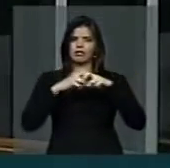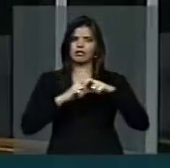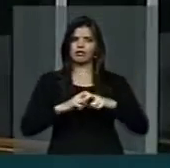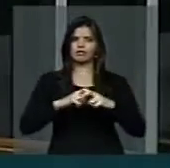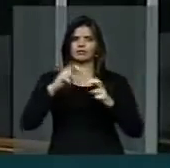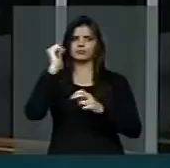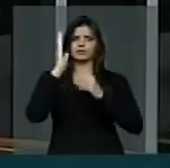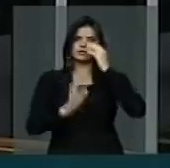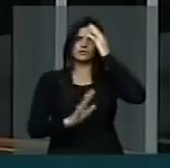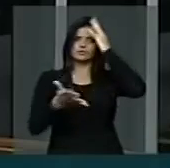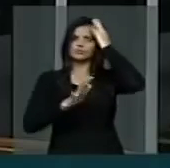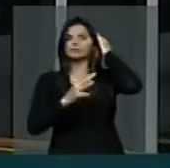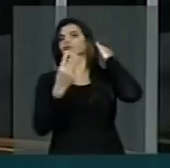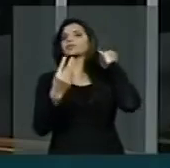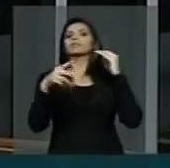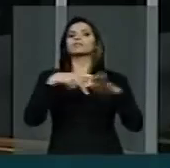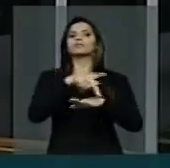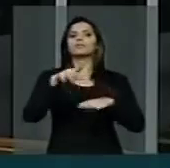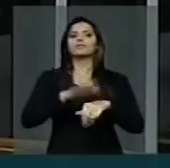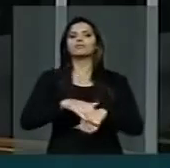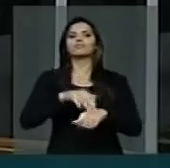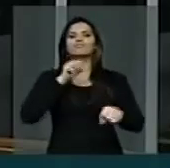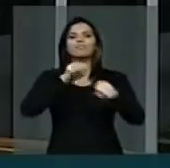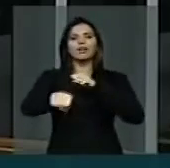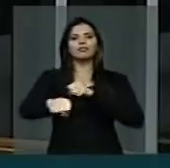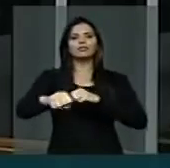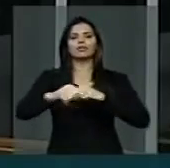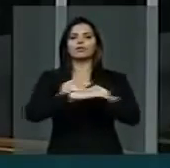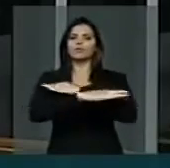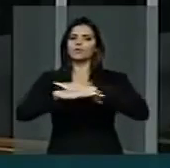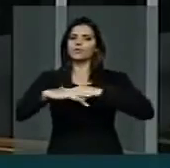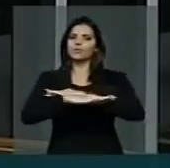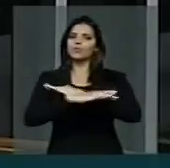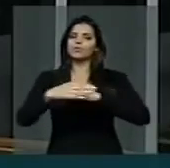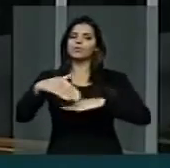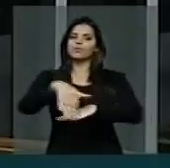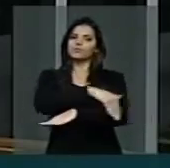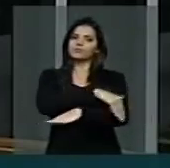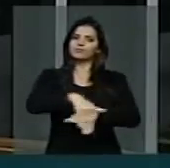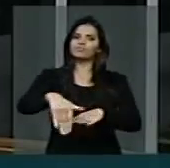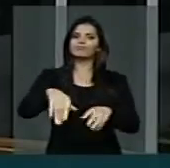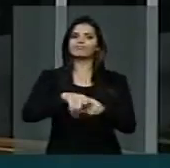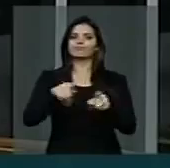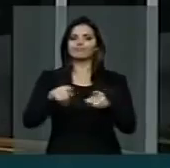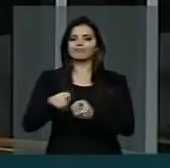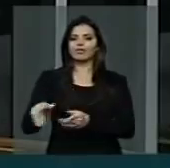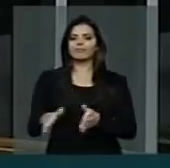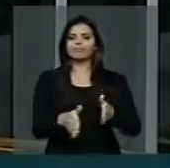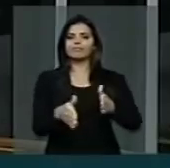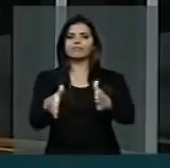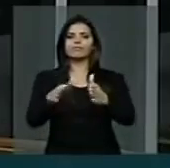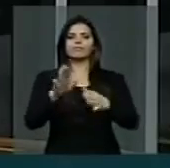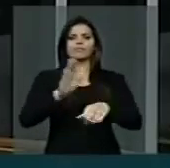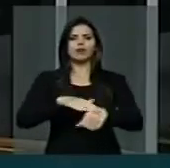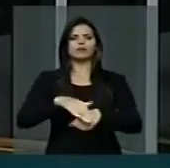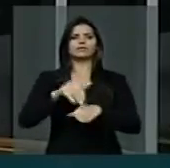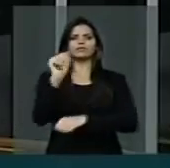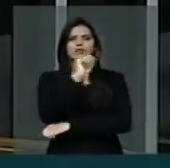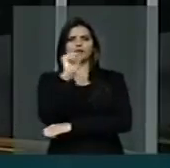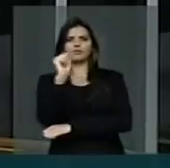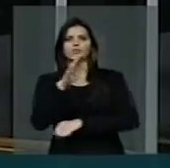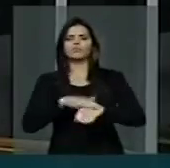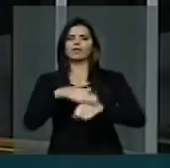Brasil entre os 3 países que mais matam nas ruas, avenidas e rodovias do país. Quanto mais veículos, mais violência,